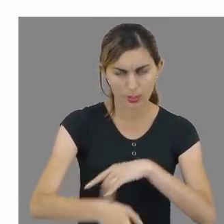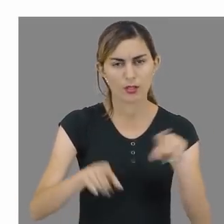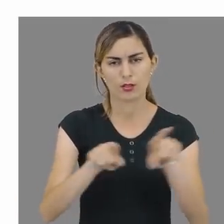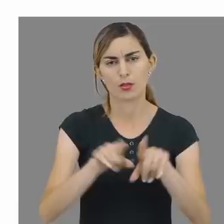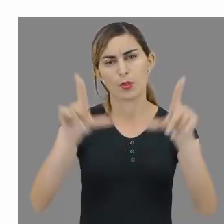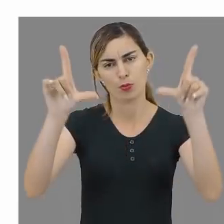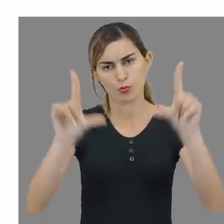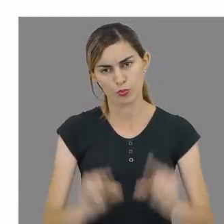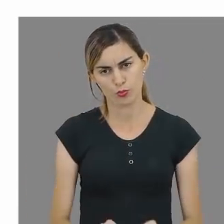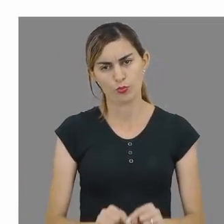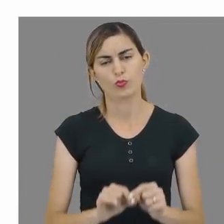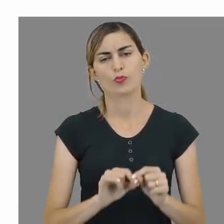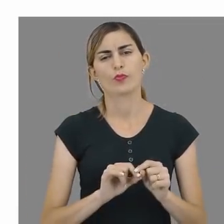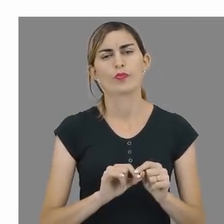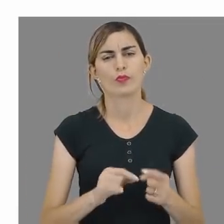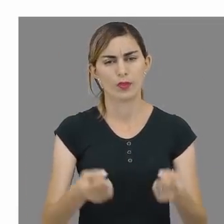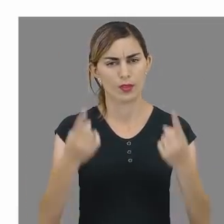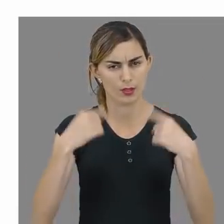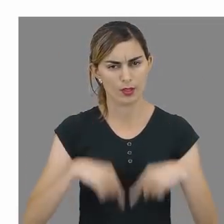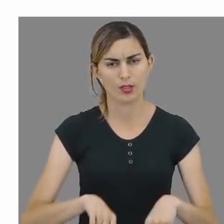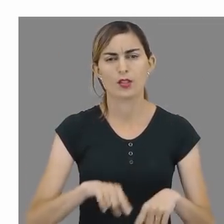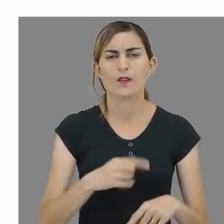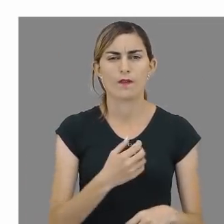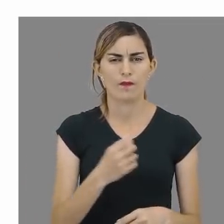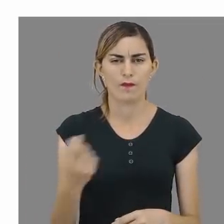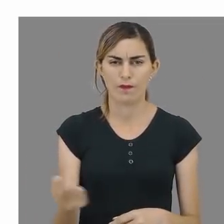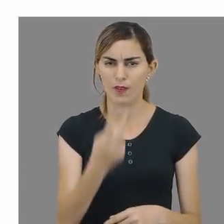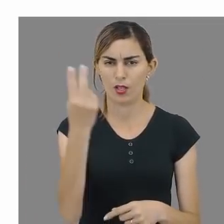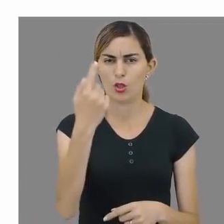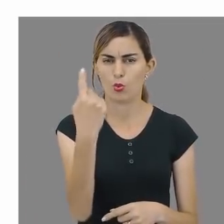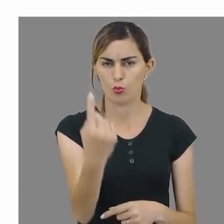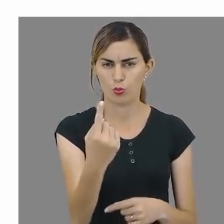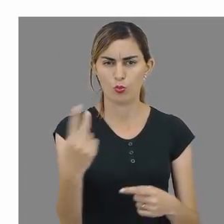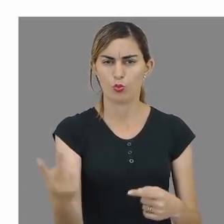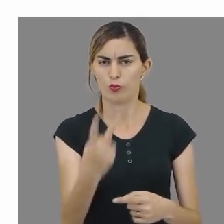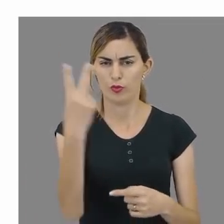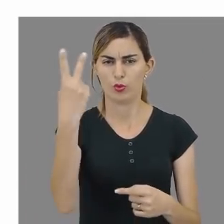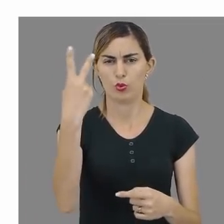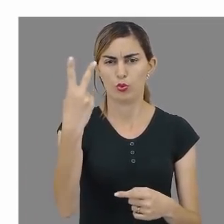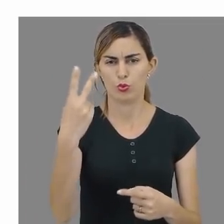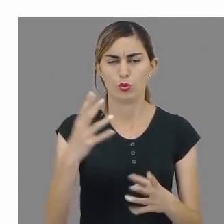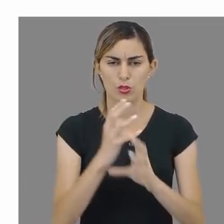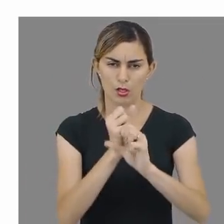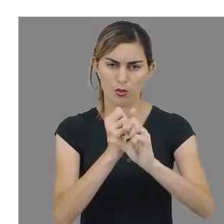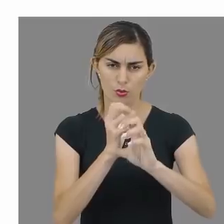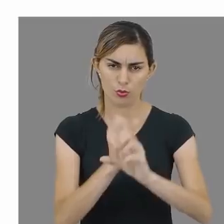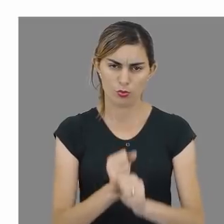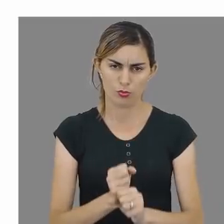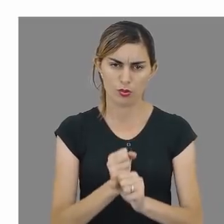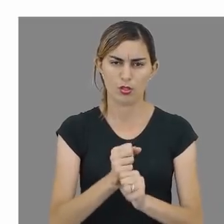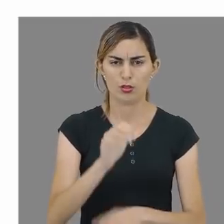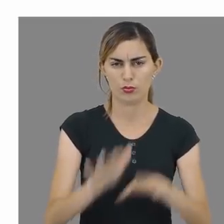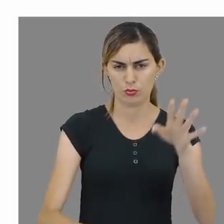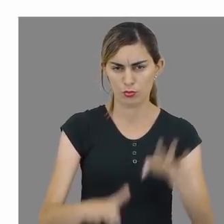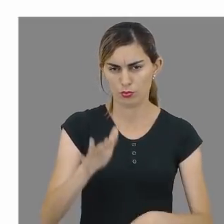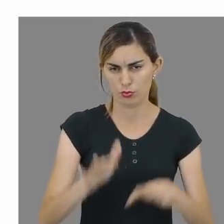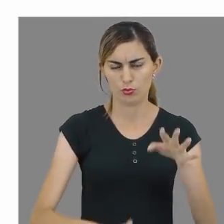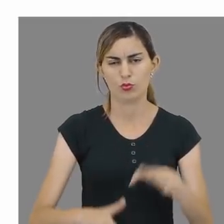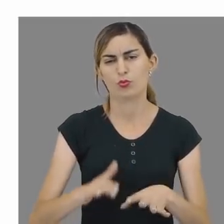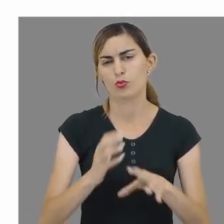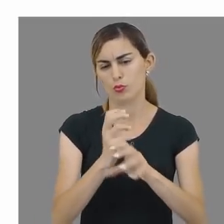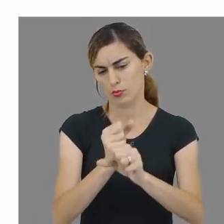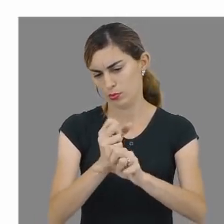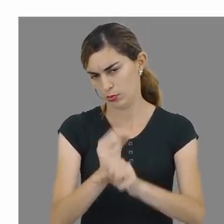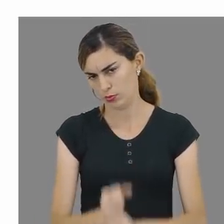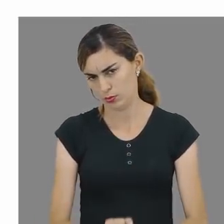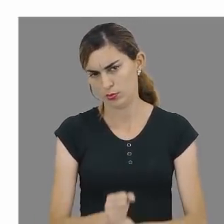Depois do início, é lido o valor para a variável valor 1, outro valor para a variável valor 2, é calculado a variável resultado como produto de valor